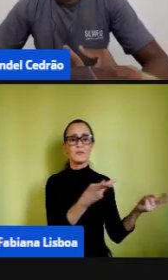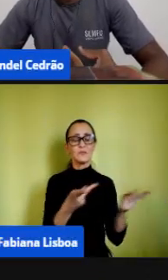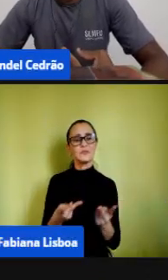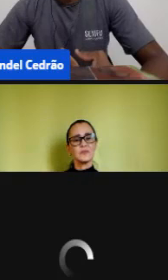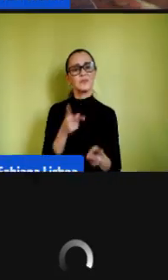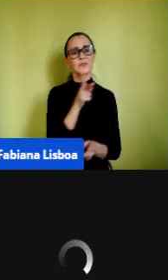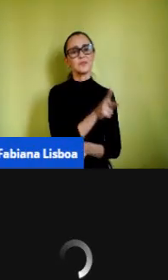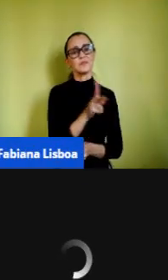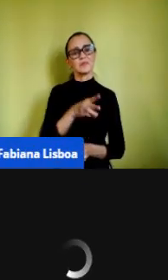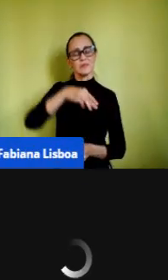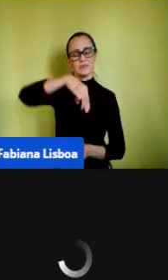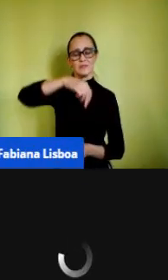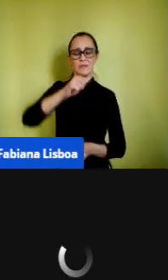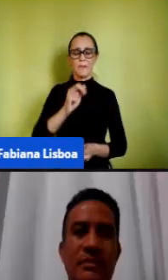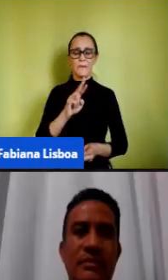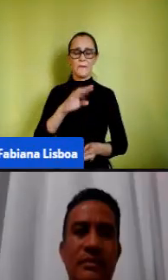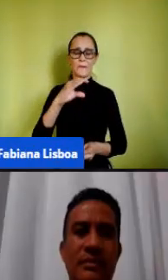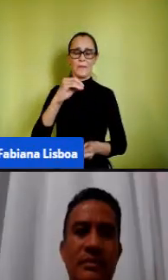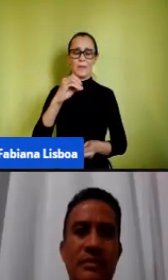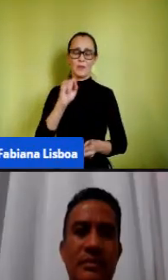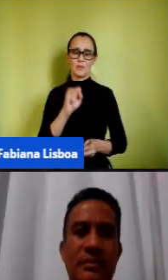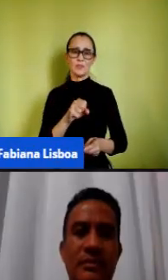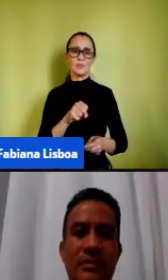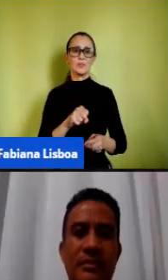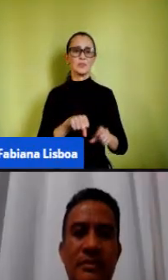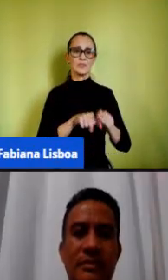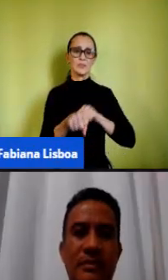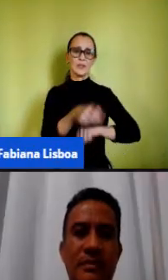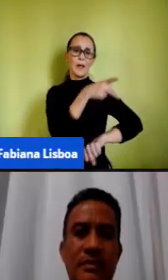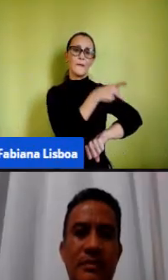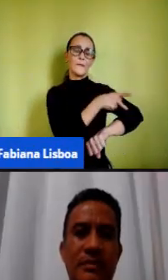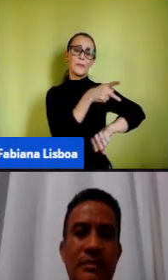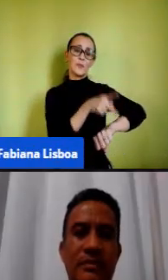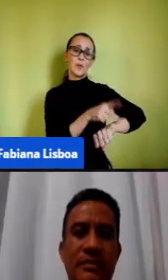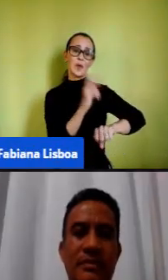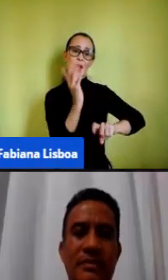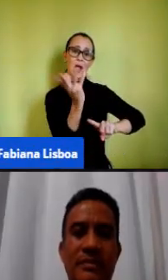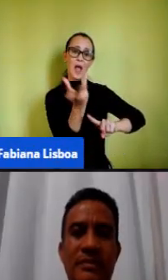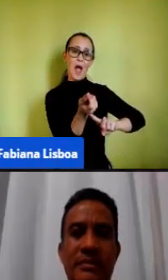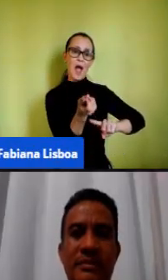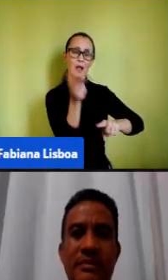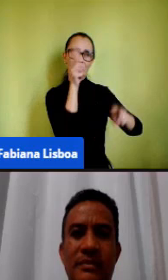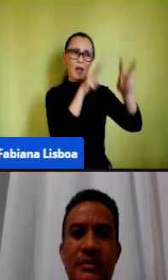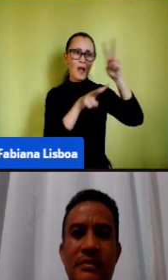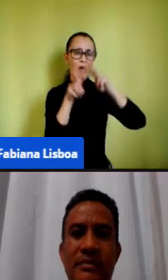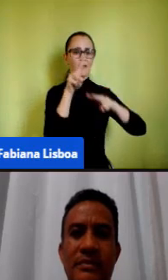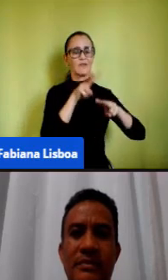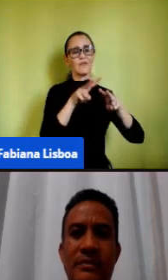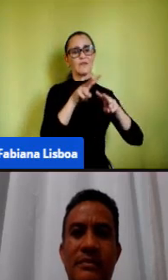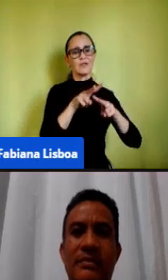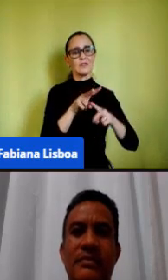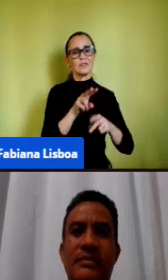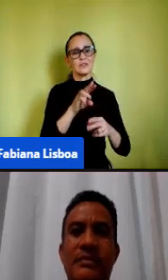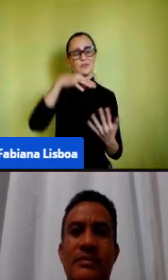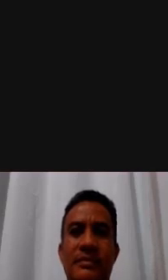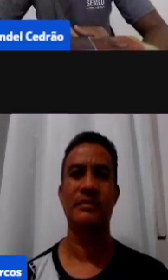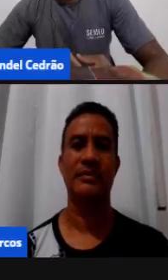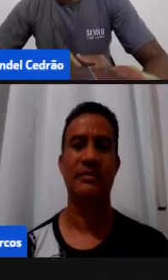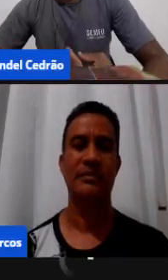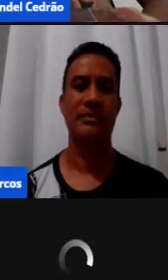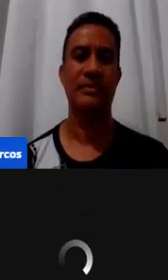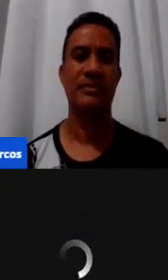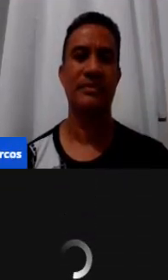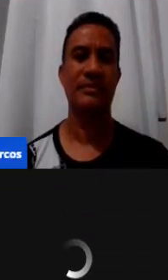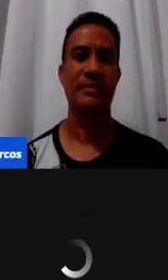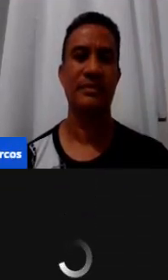Oliveira Monteiro, formado em Pedagogia e Artes Visuais pela UFMS, mestrado em Ensino